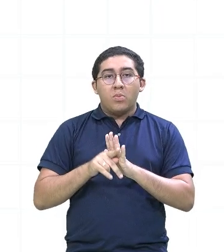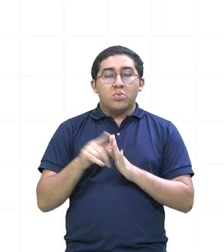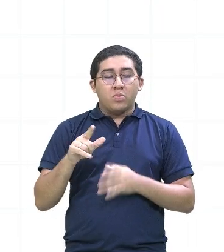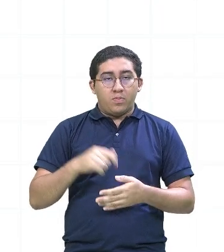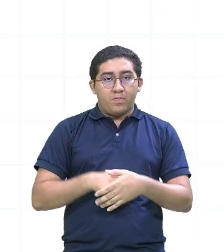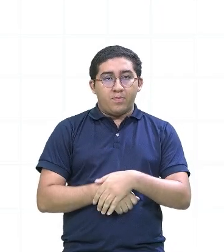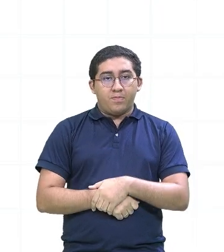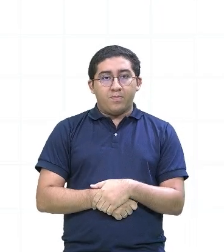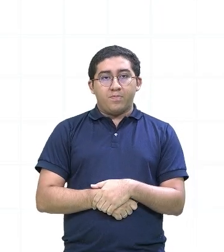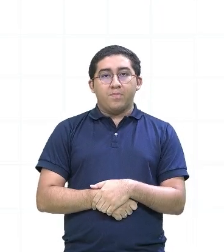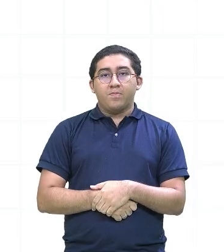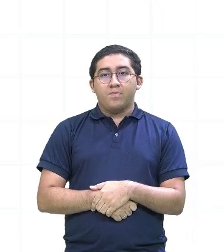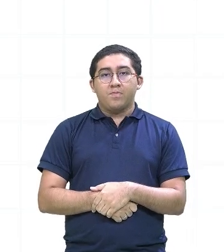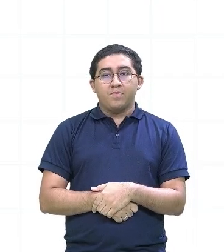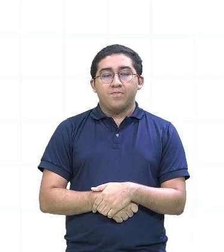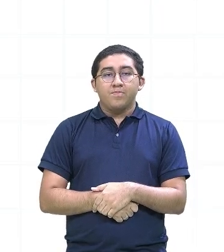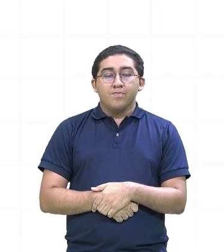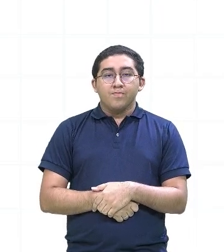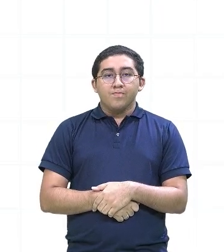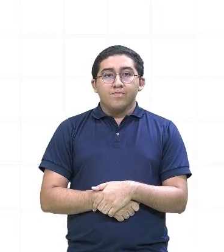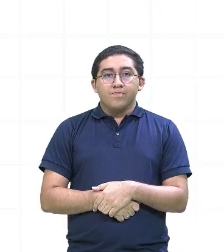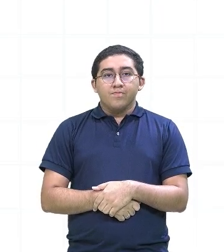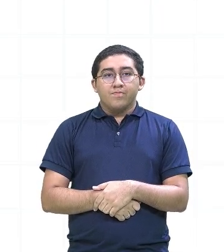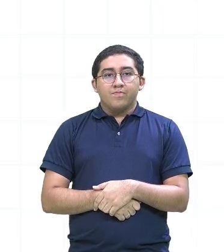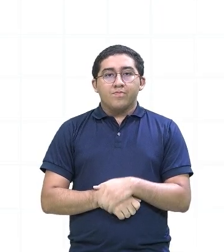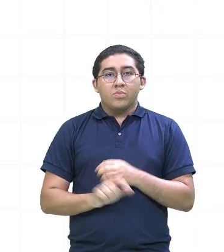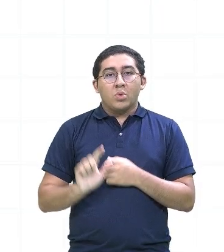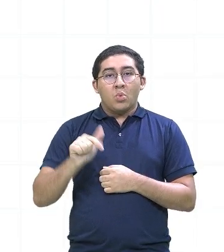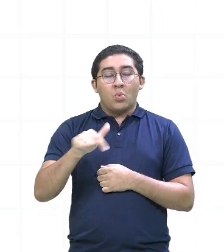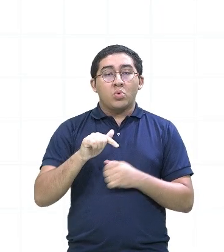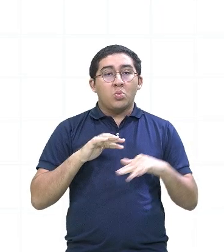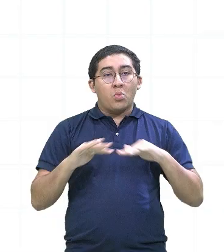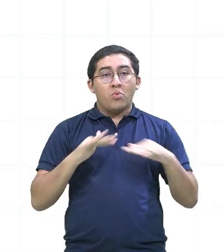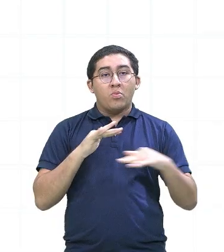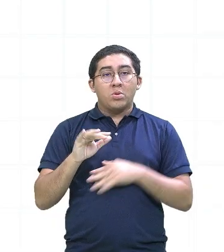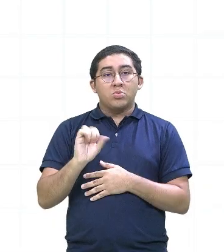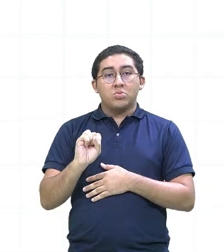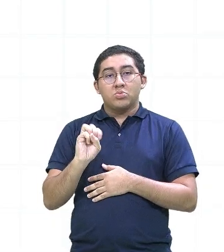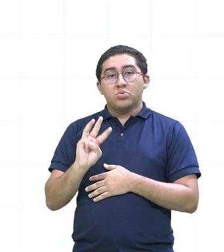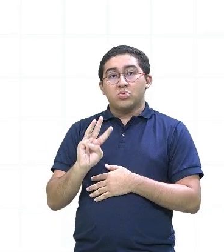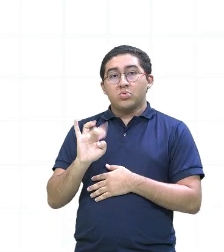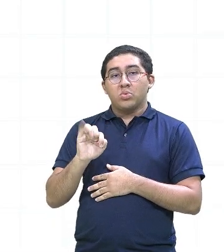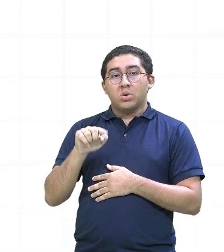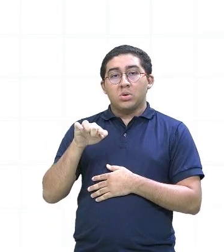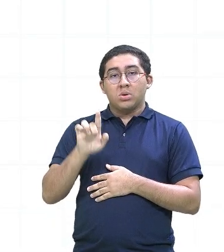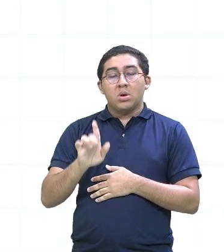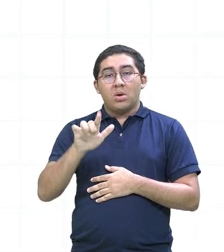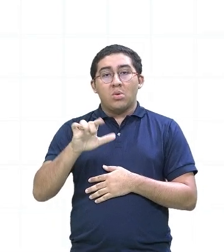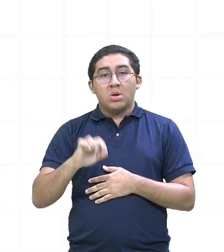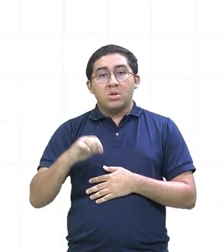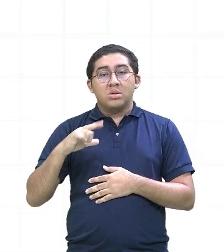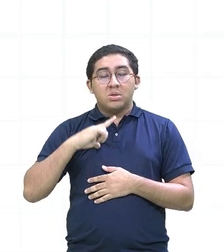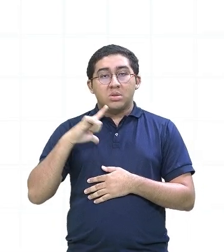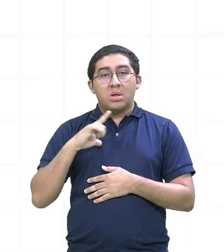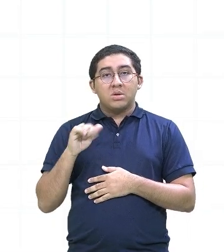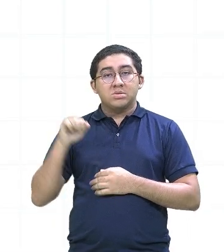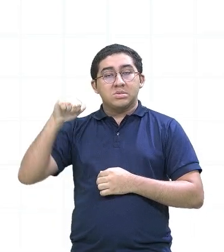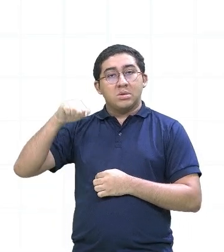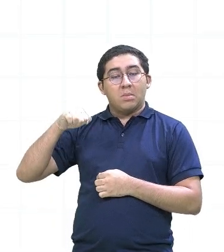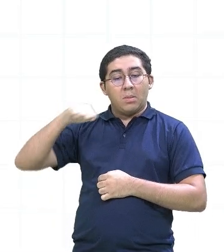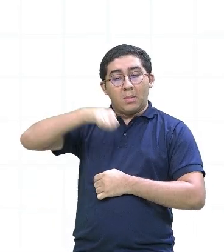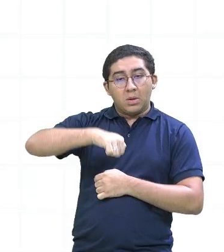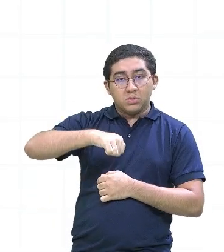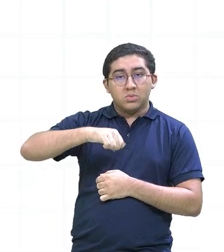cima. Outro movimento é o swing, realizado na diagonal, de cima para baixo, como